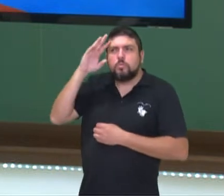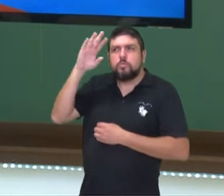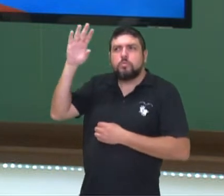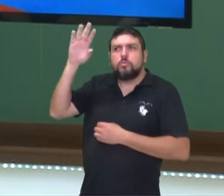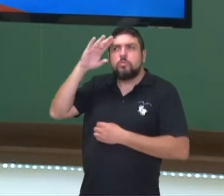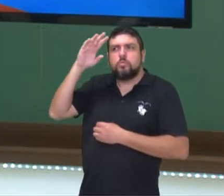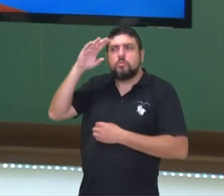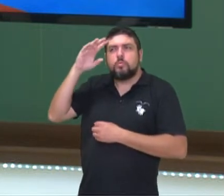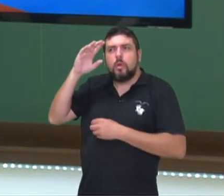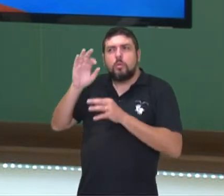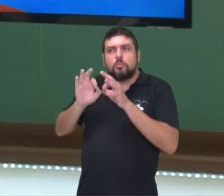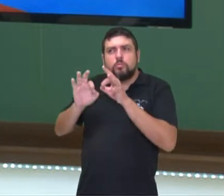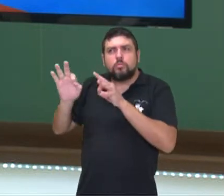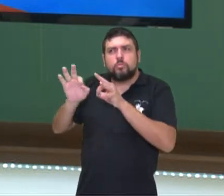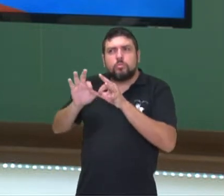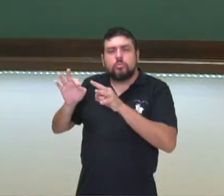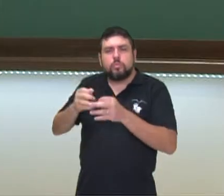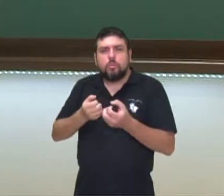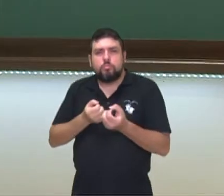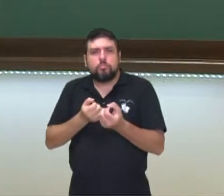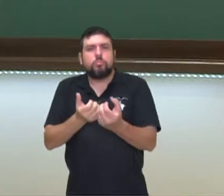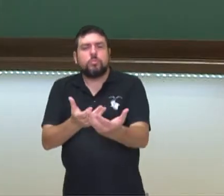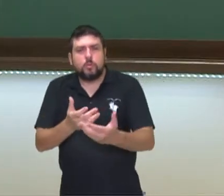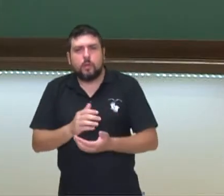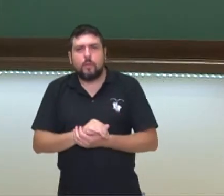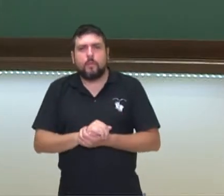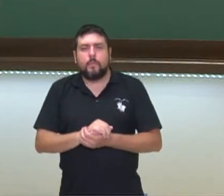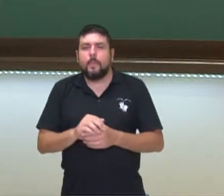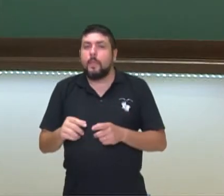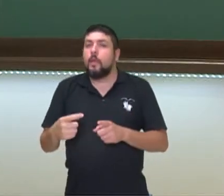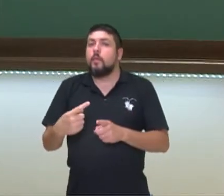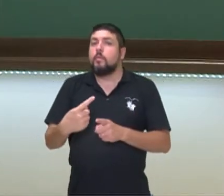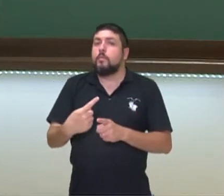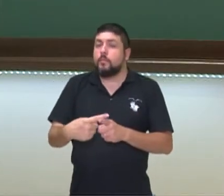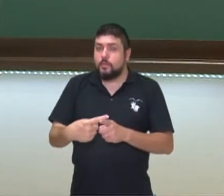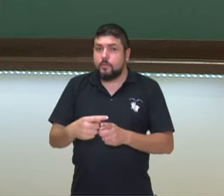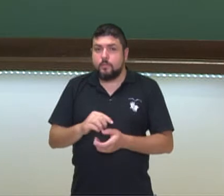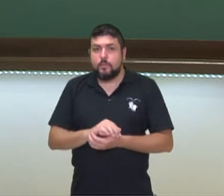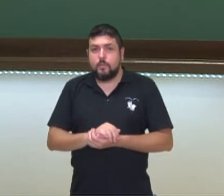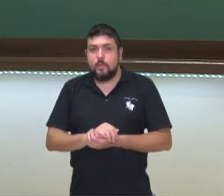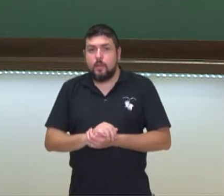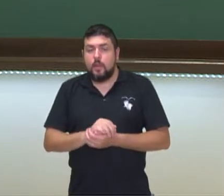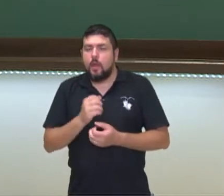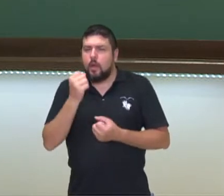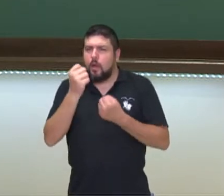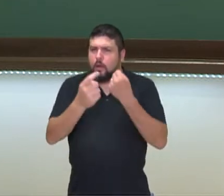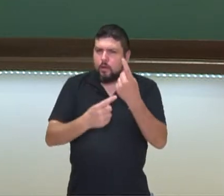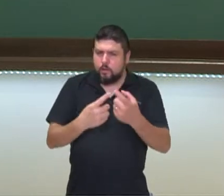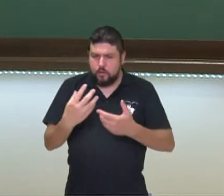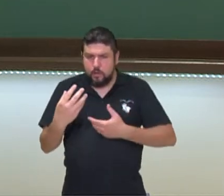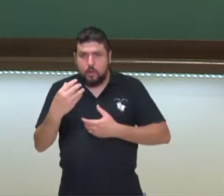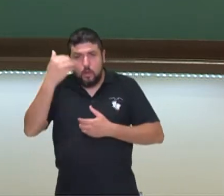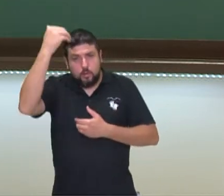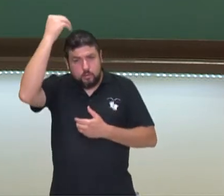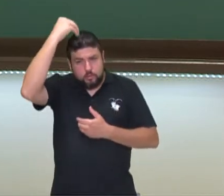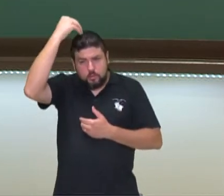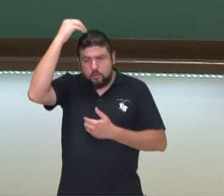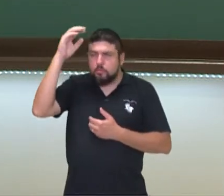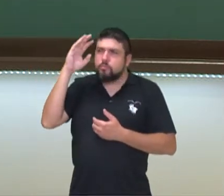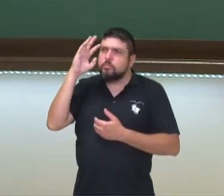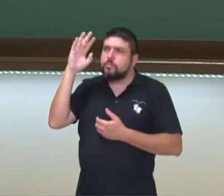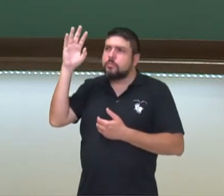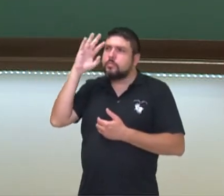as nossas mensagens. Por quê? Pouco adianta você ter boas ideias, mas não conseguir transmitir